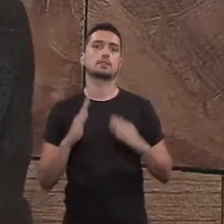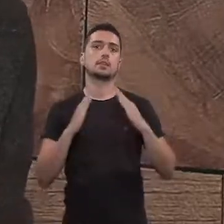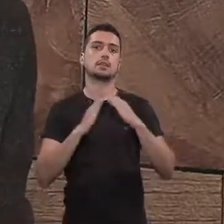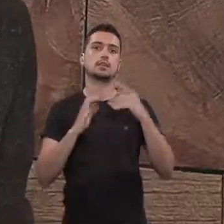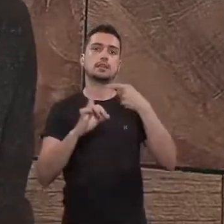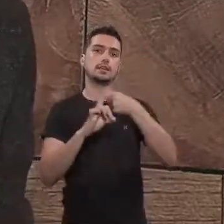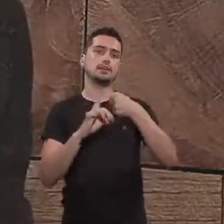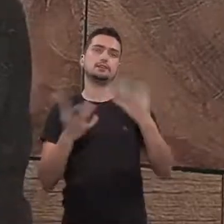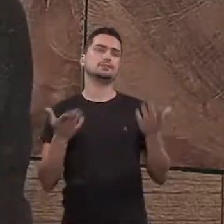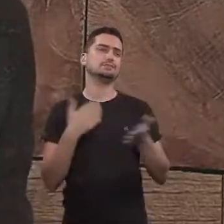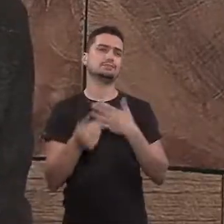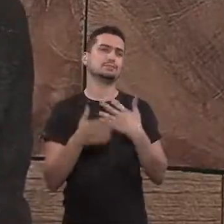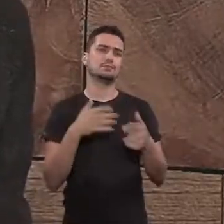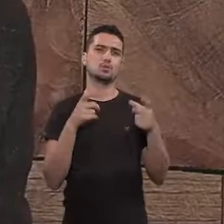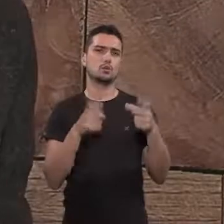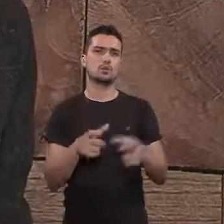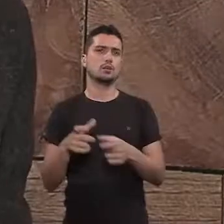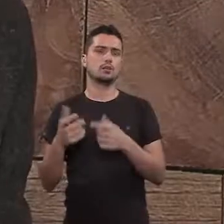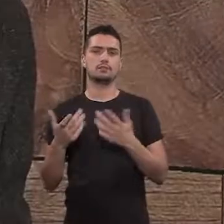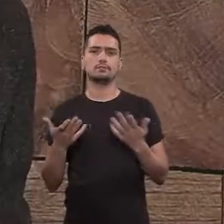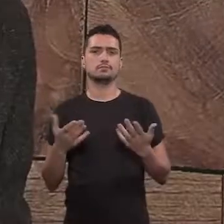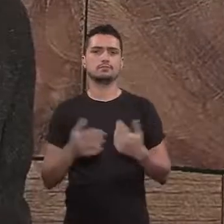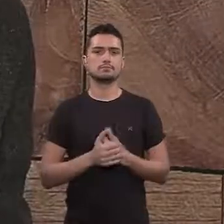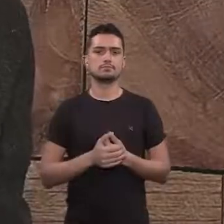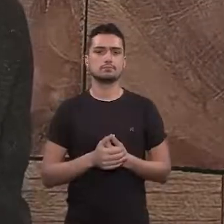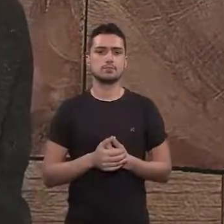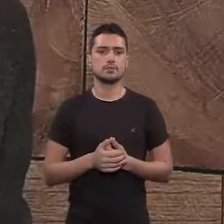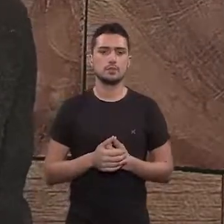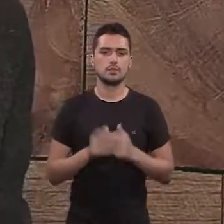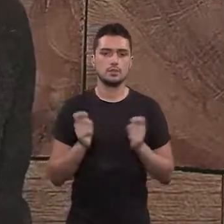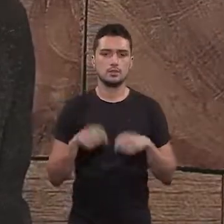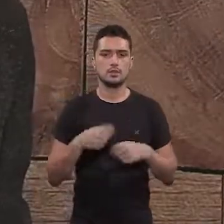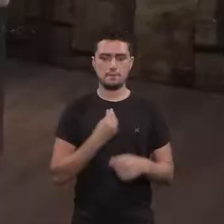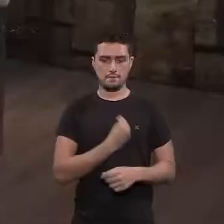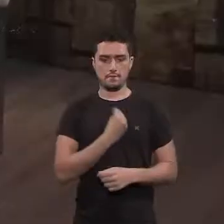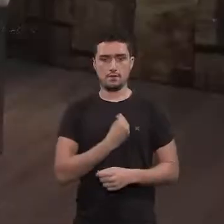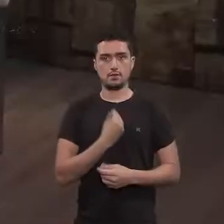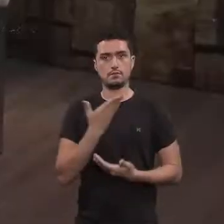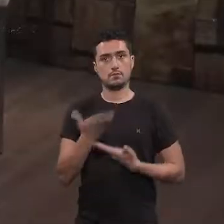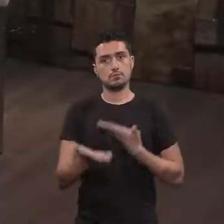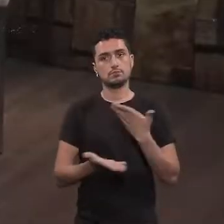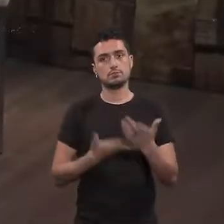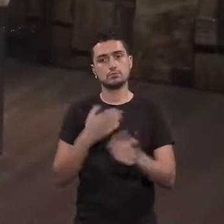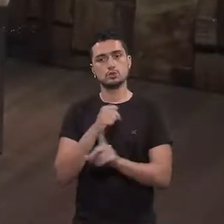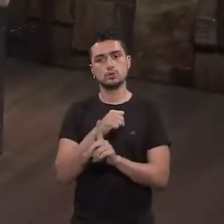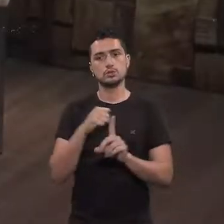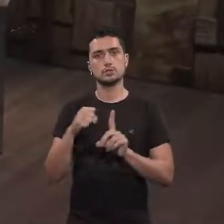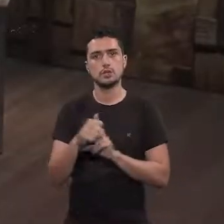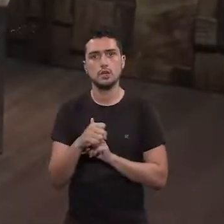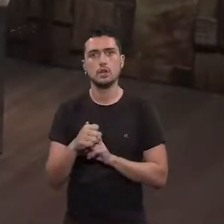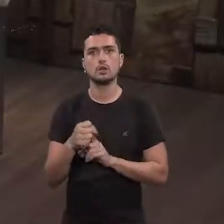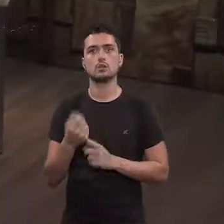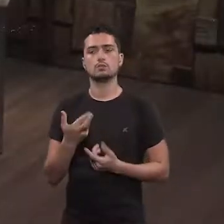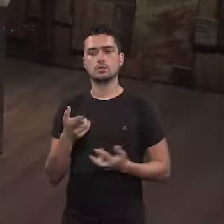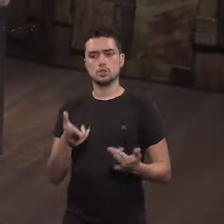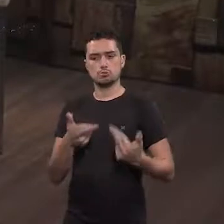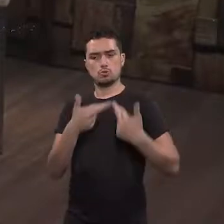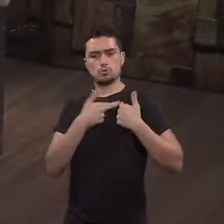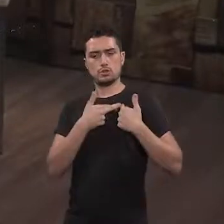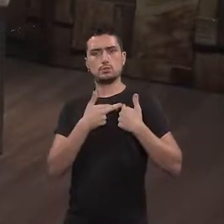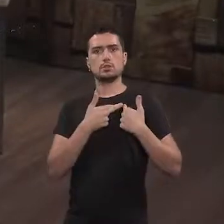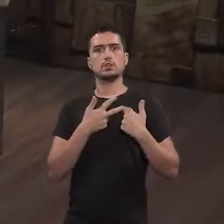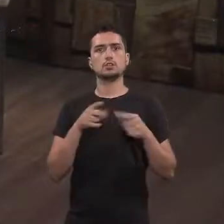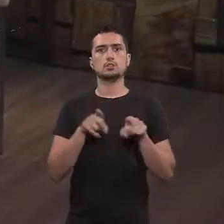na igreja, não importa qual a religião ele tenha, mas o convívio social, a benemerência, a responsabilidade